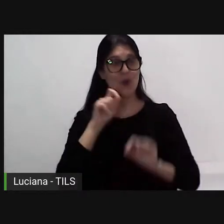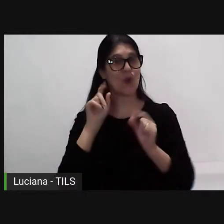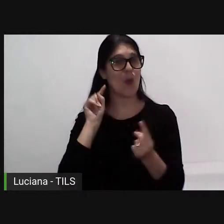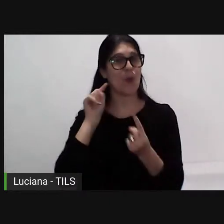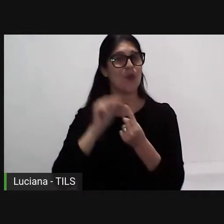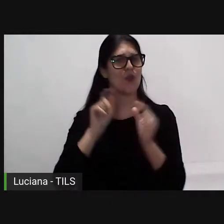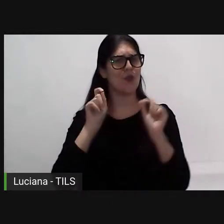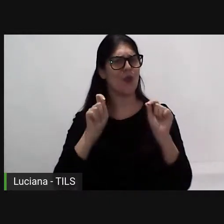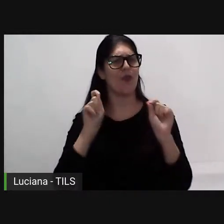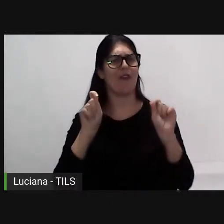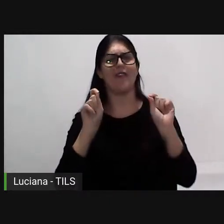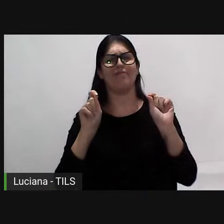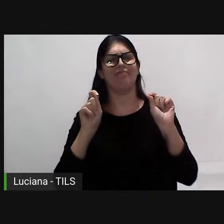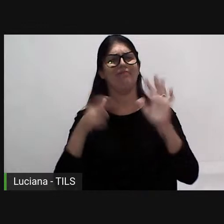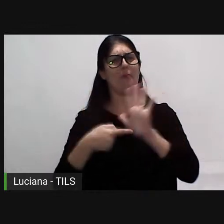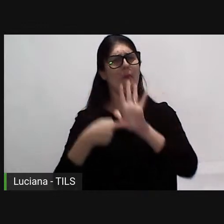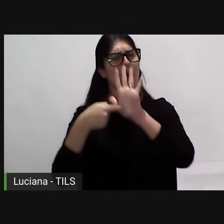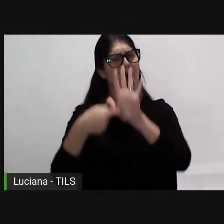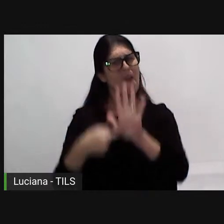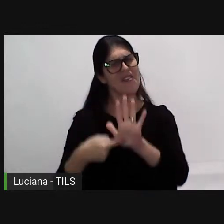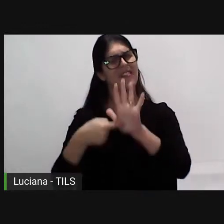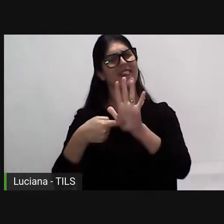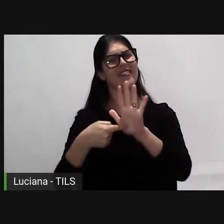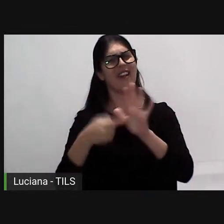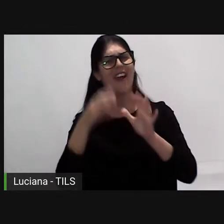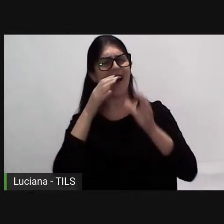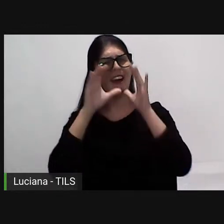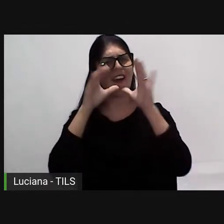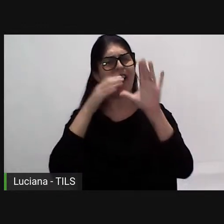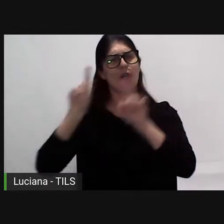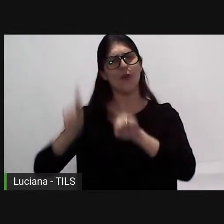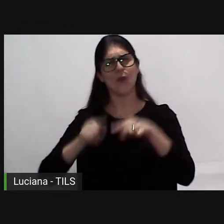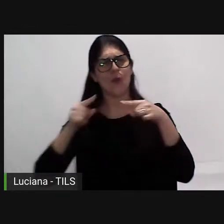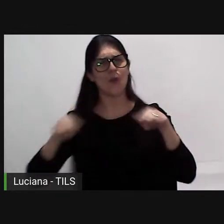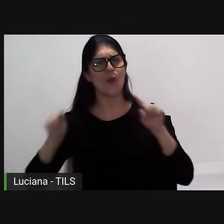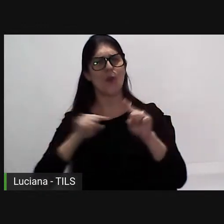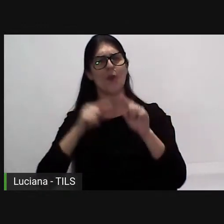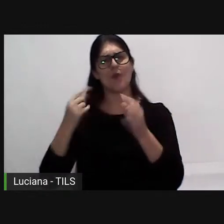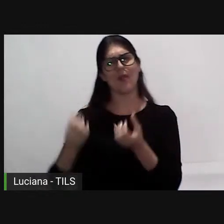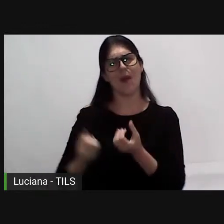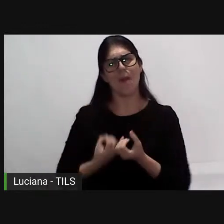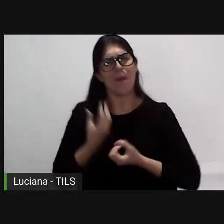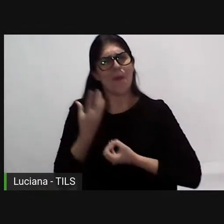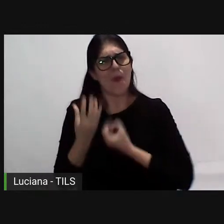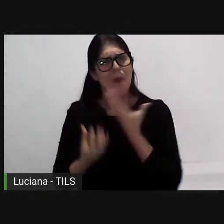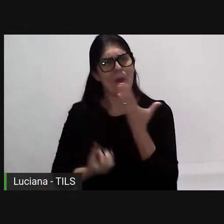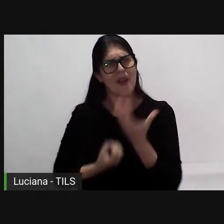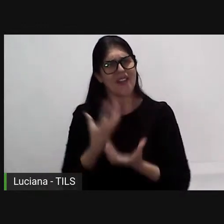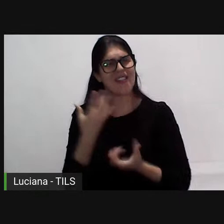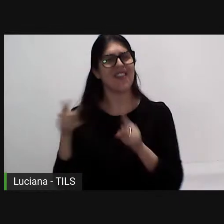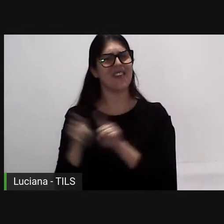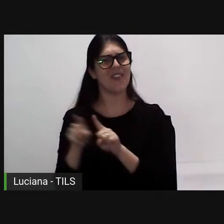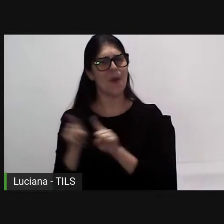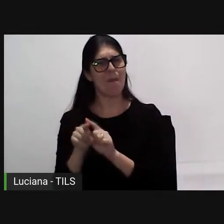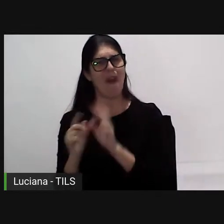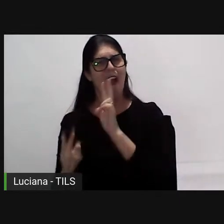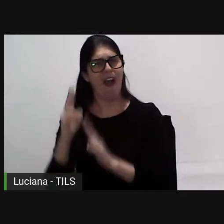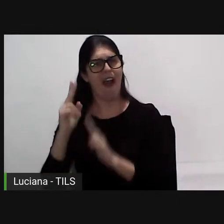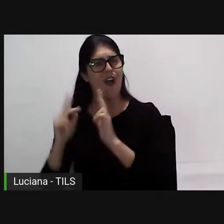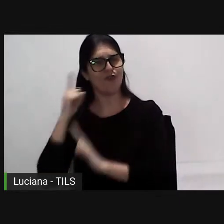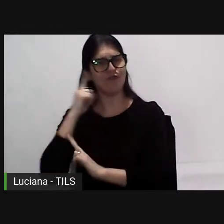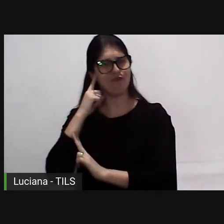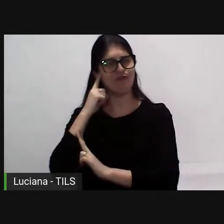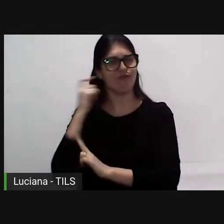de acolhimento através do canto, da música, da poesia e da produção audiovisual. São